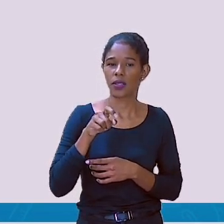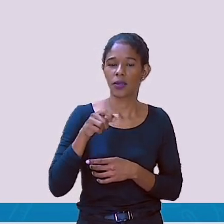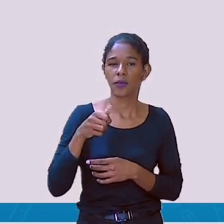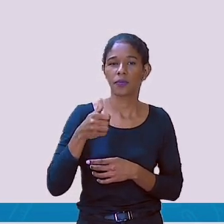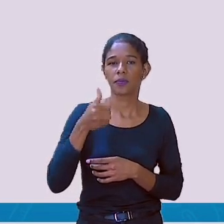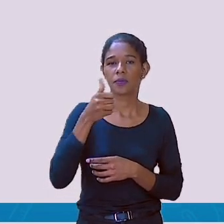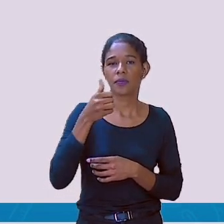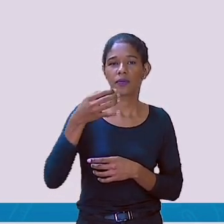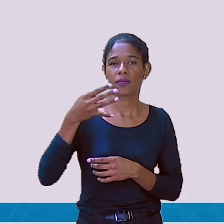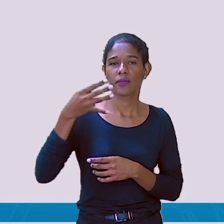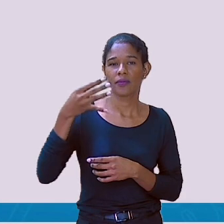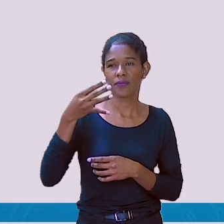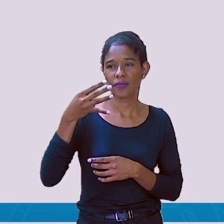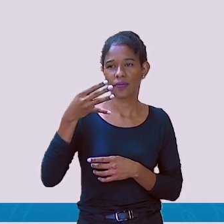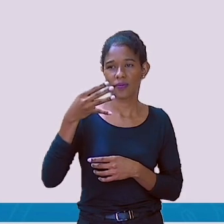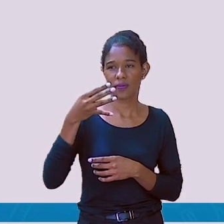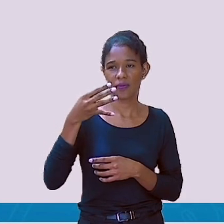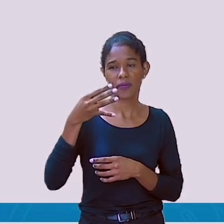14.